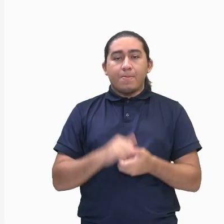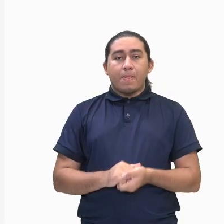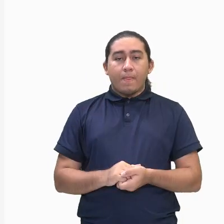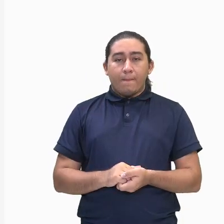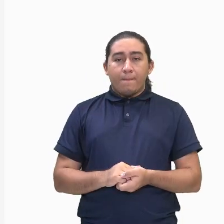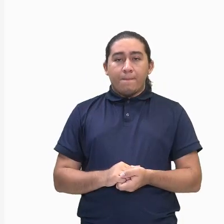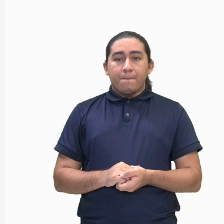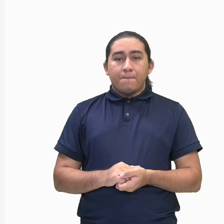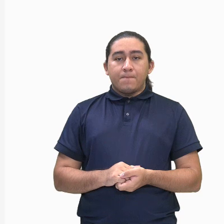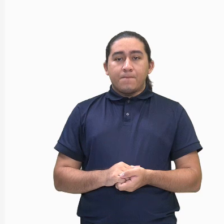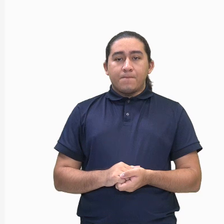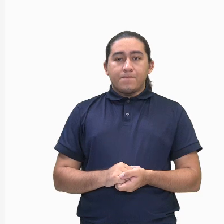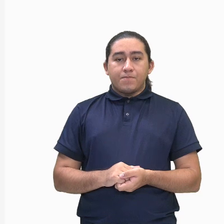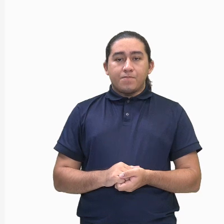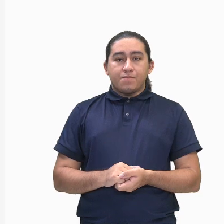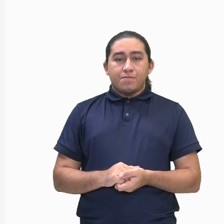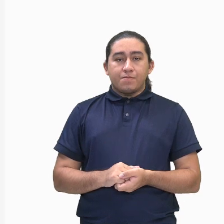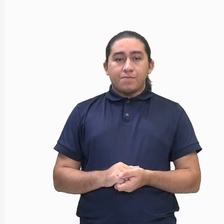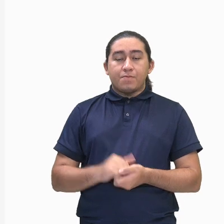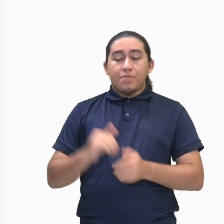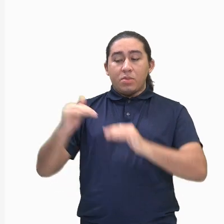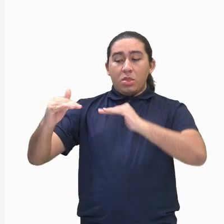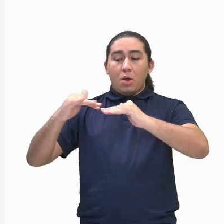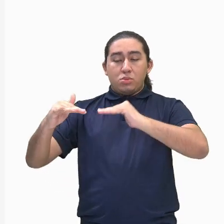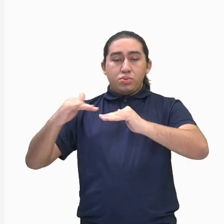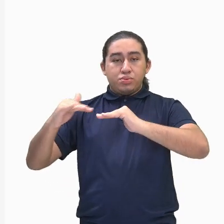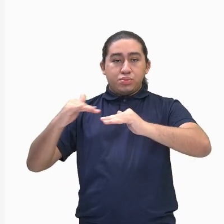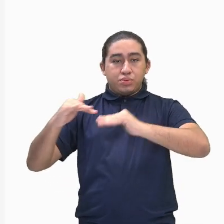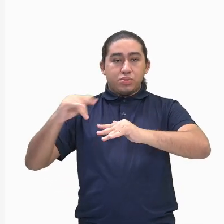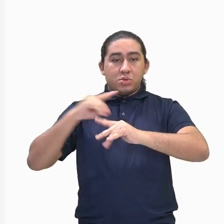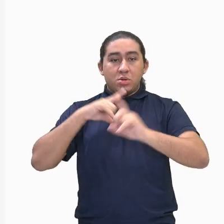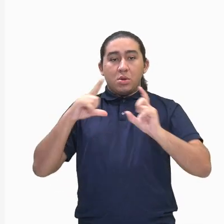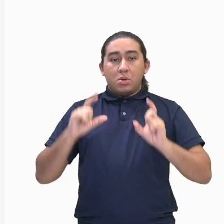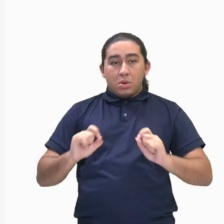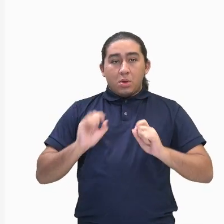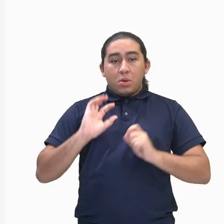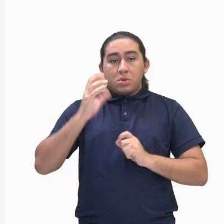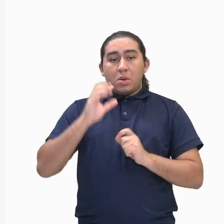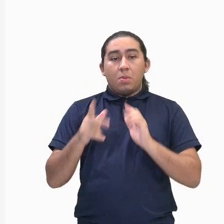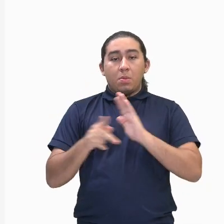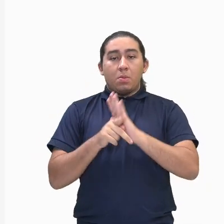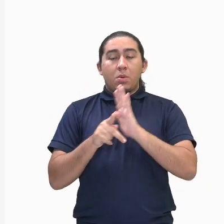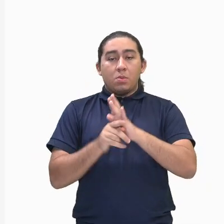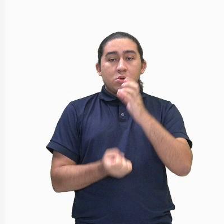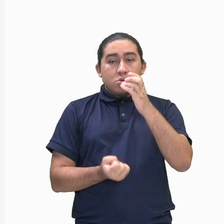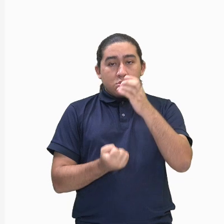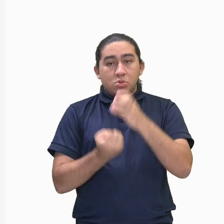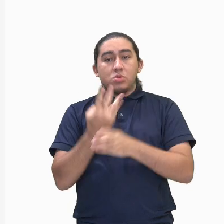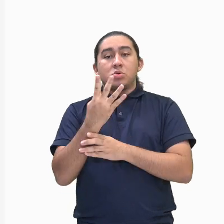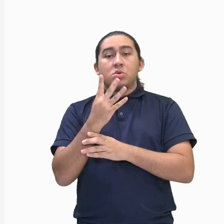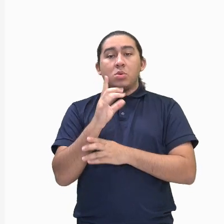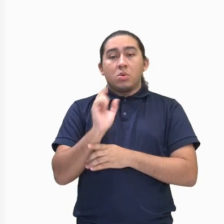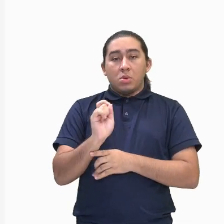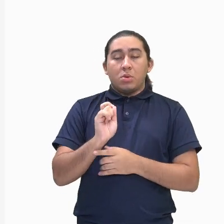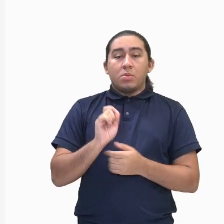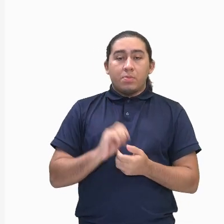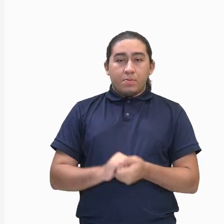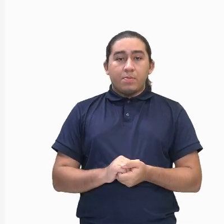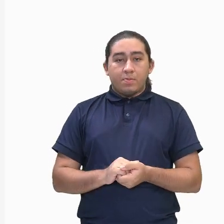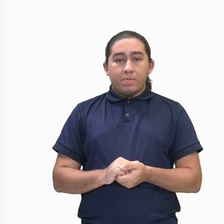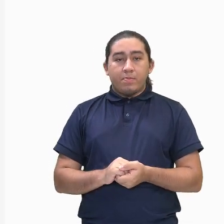Essa colisão colossal elevou as cordilheiras, a formação da colisão ergueu